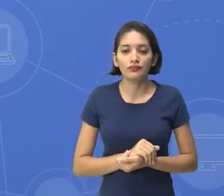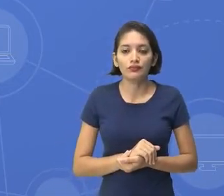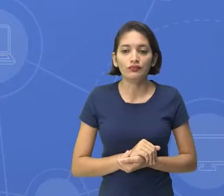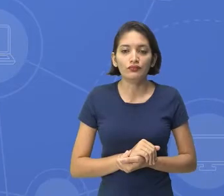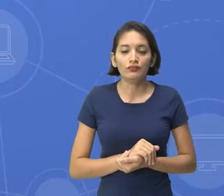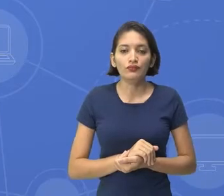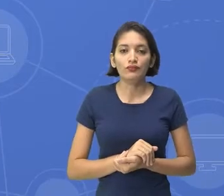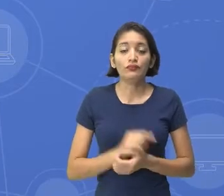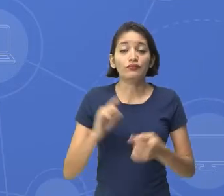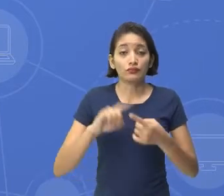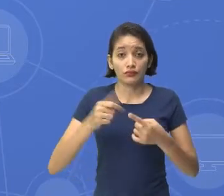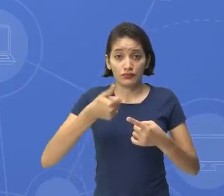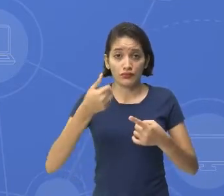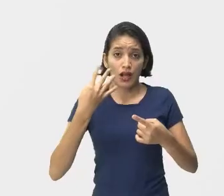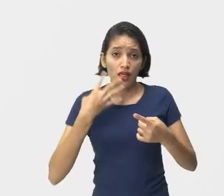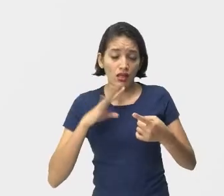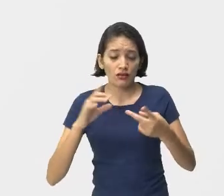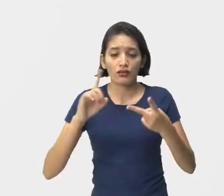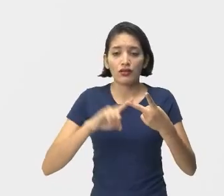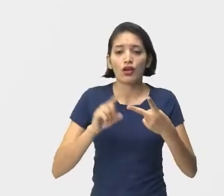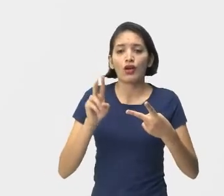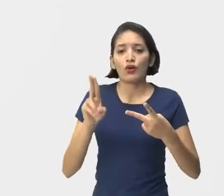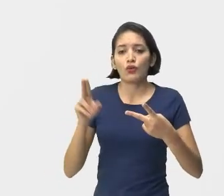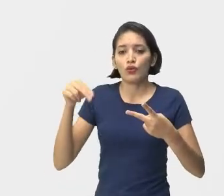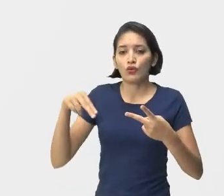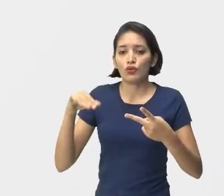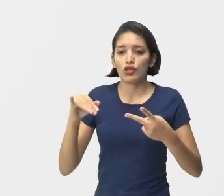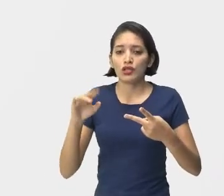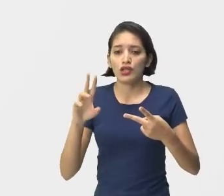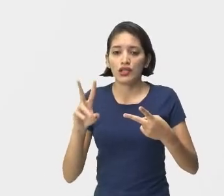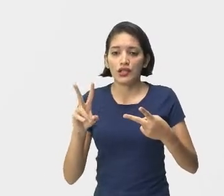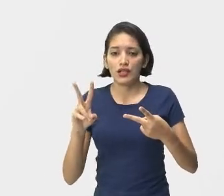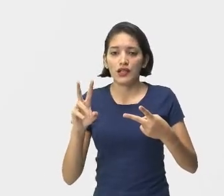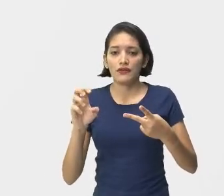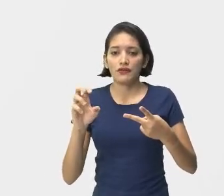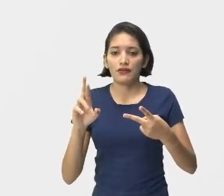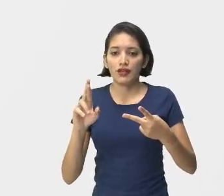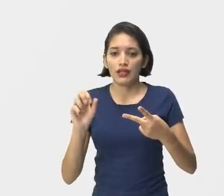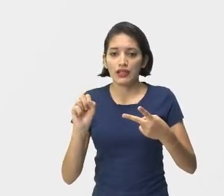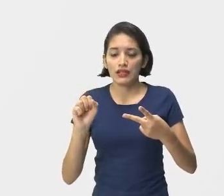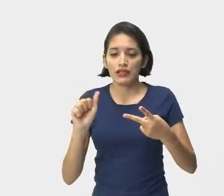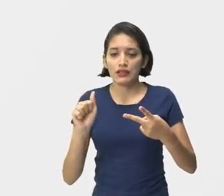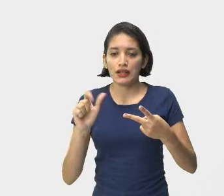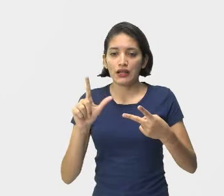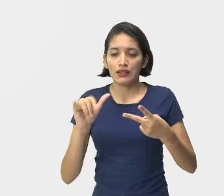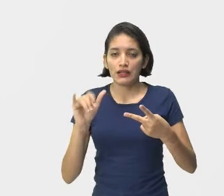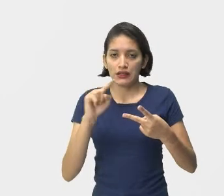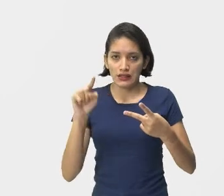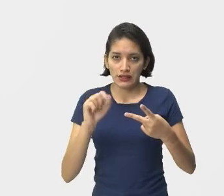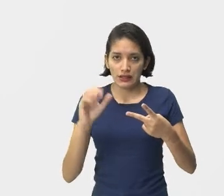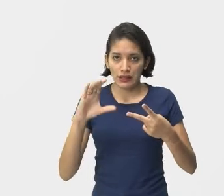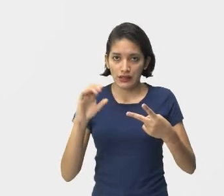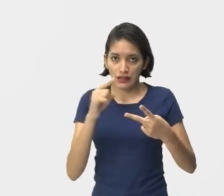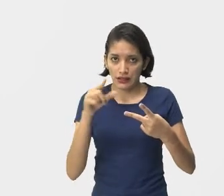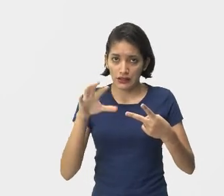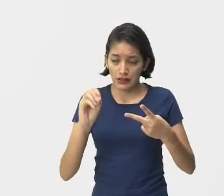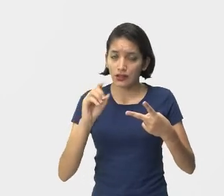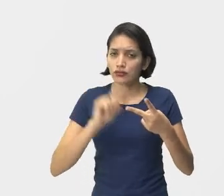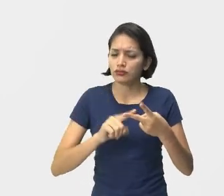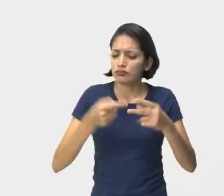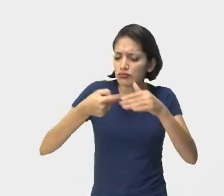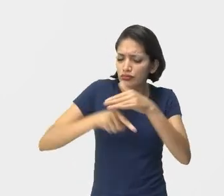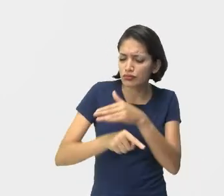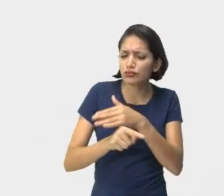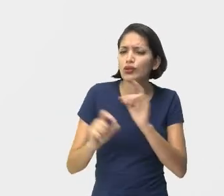Depois da naturalização vem a universalização. Aí aprofundou mais, né? Quer dizer,